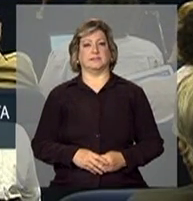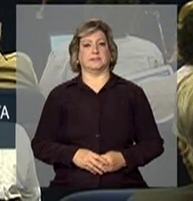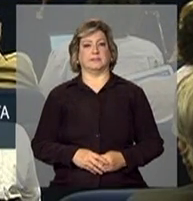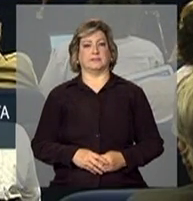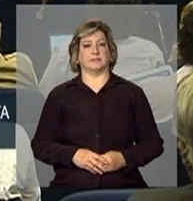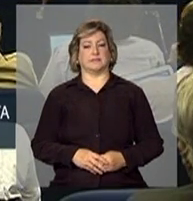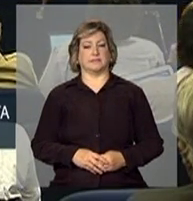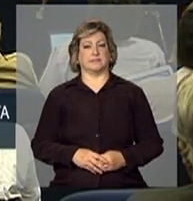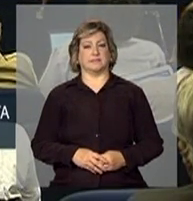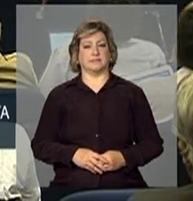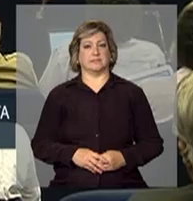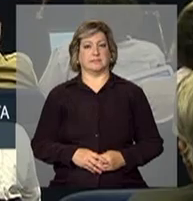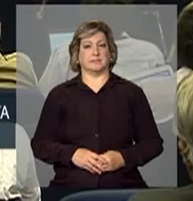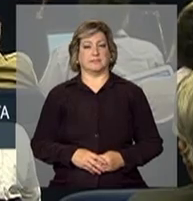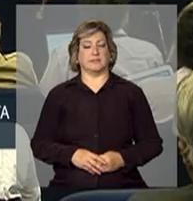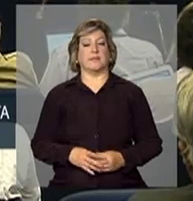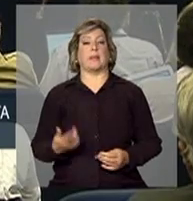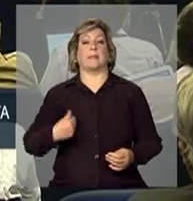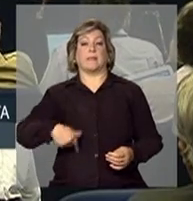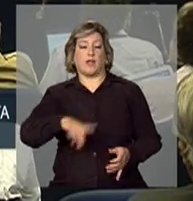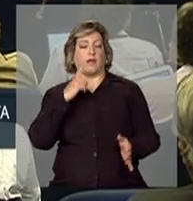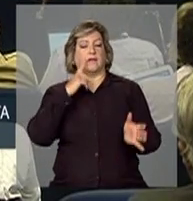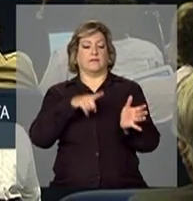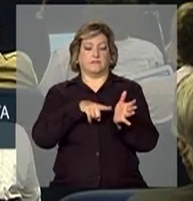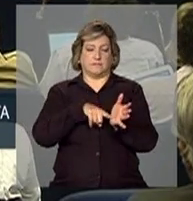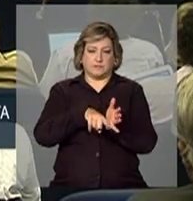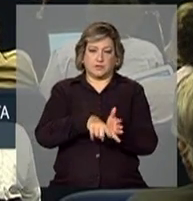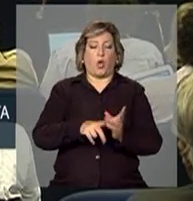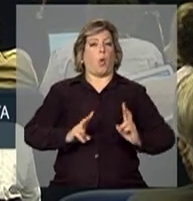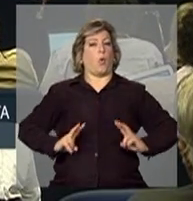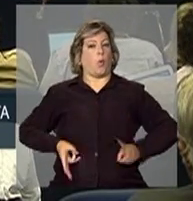Não, só lembrar que nós investigamos, né, doutor, em Goiás. Investigamos e continuamos a investigar.